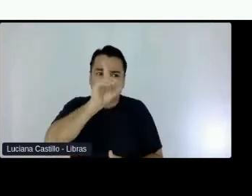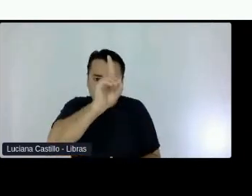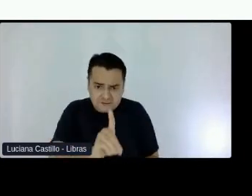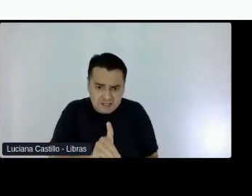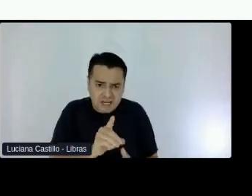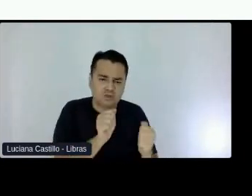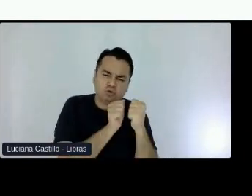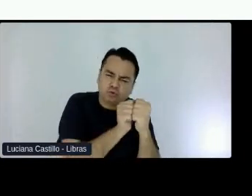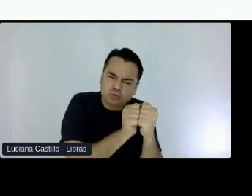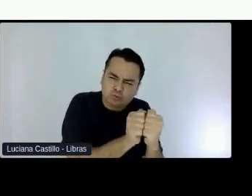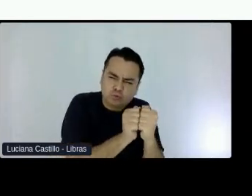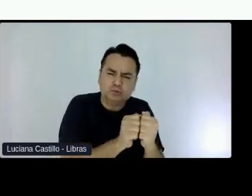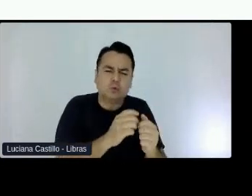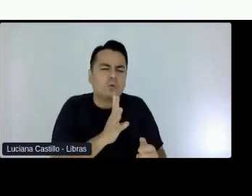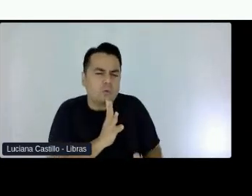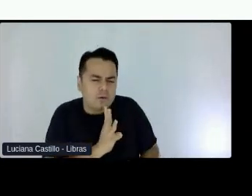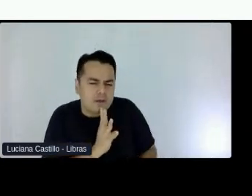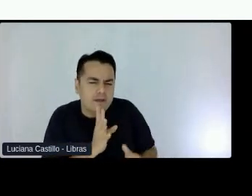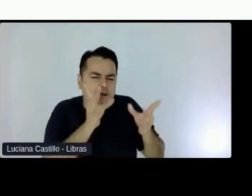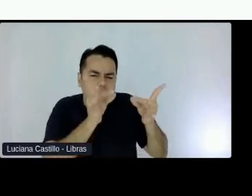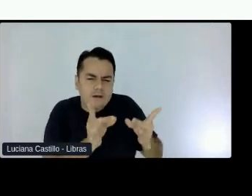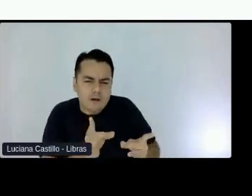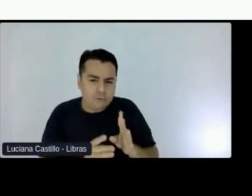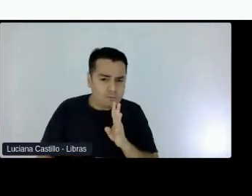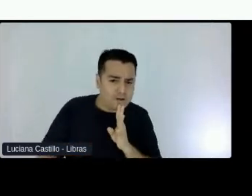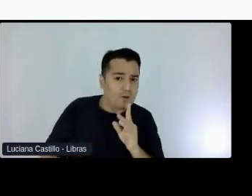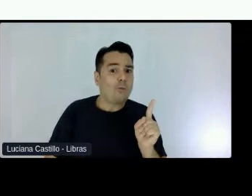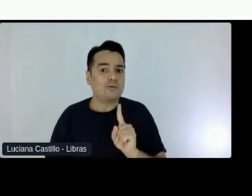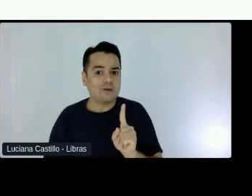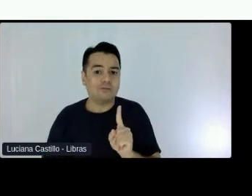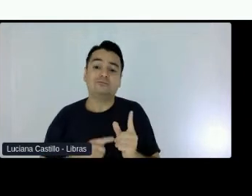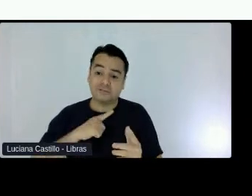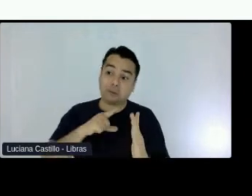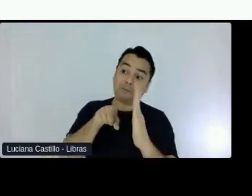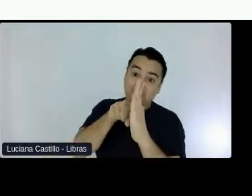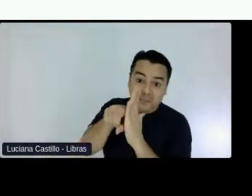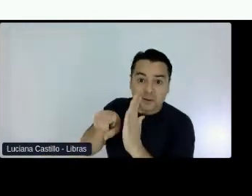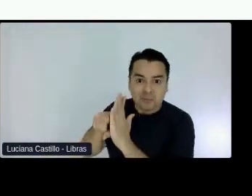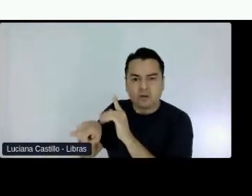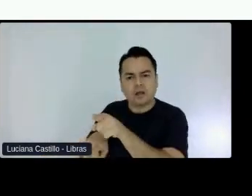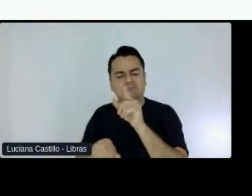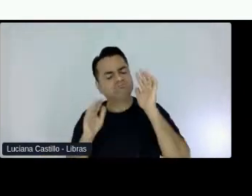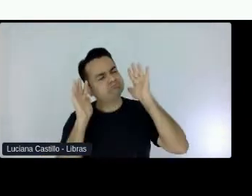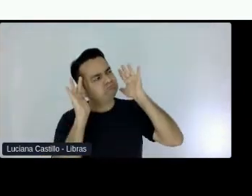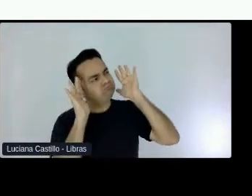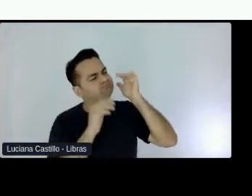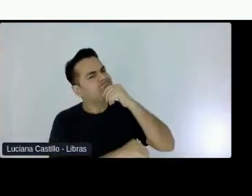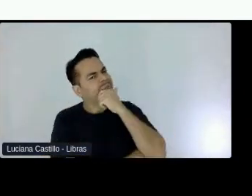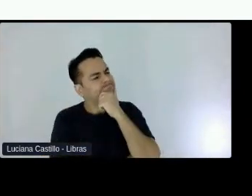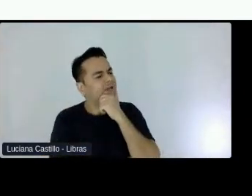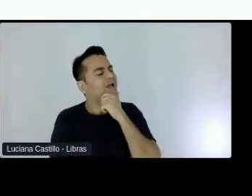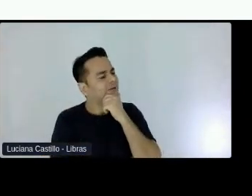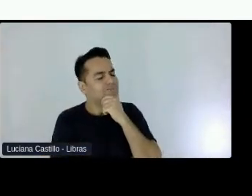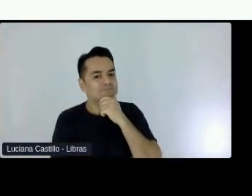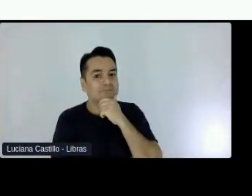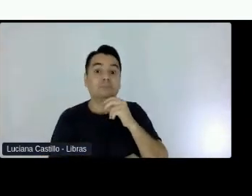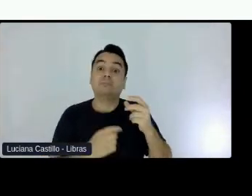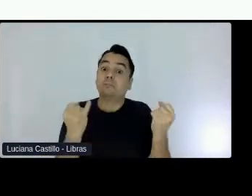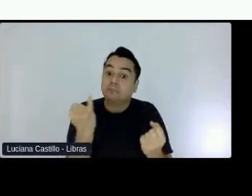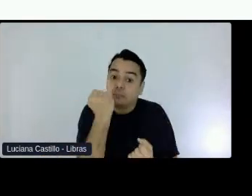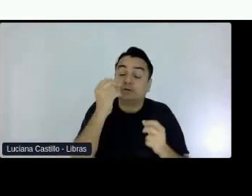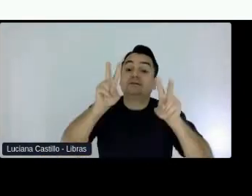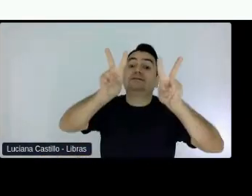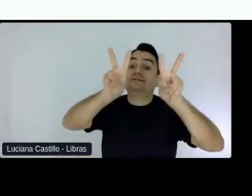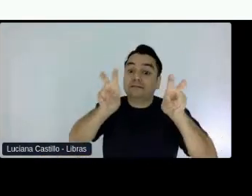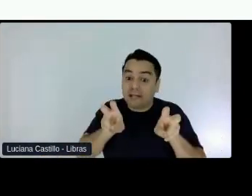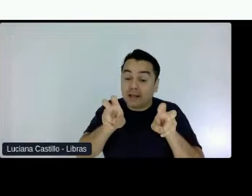o capacitismo. Então, a partir do momento que a gente coloca, né, esse tema em pauta